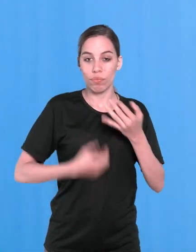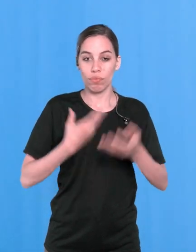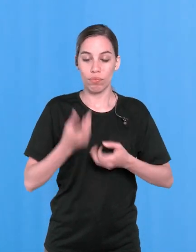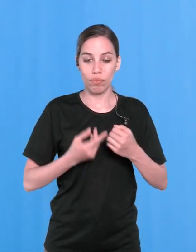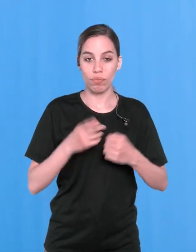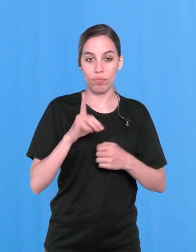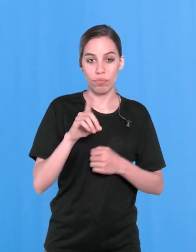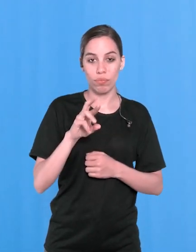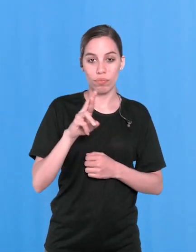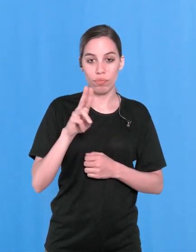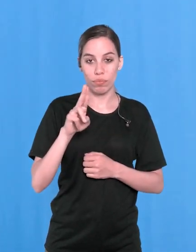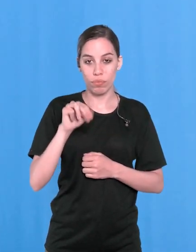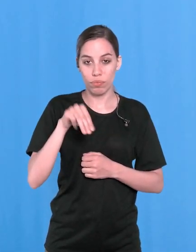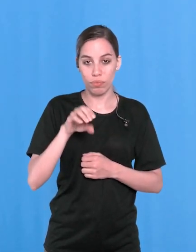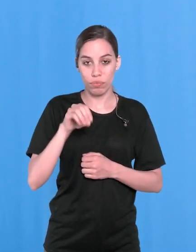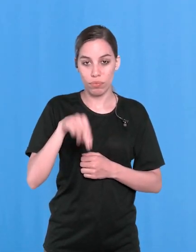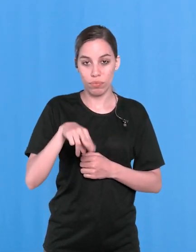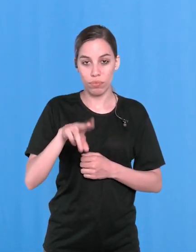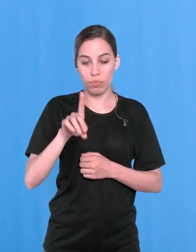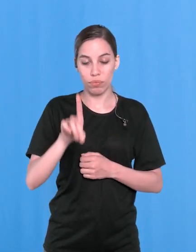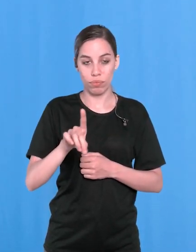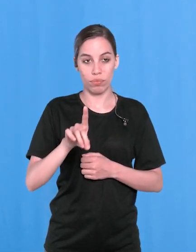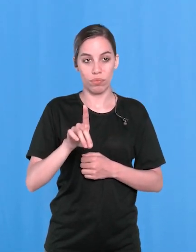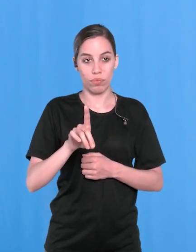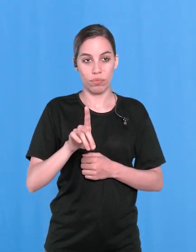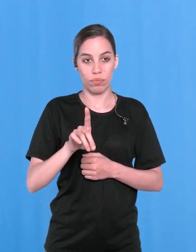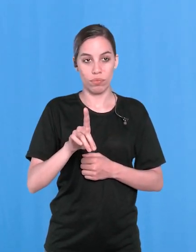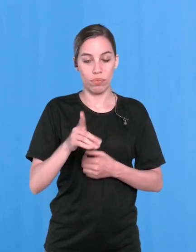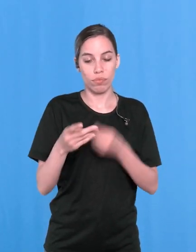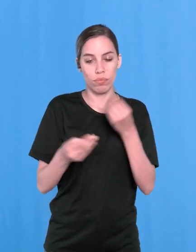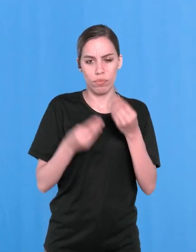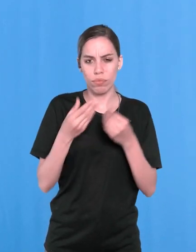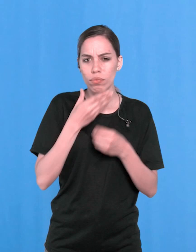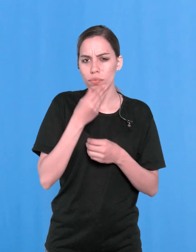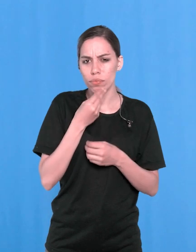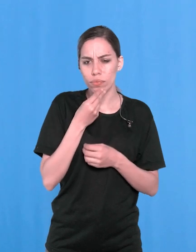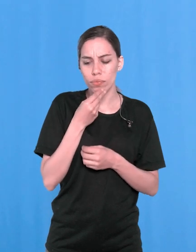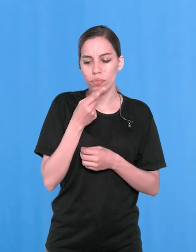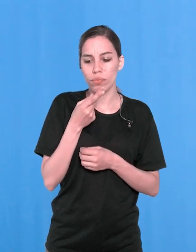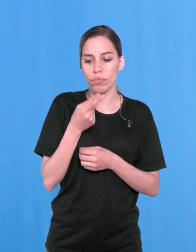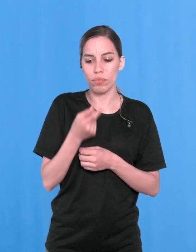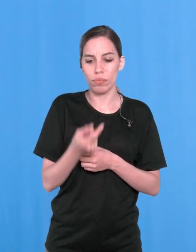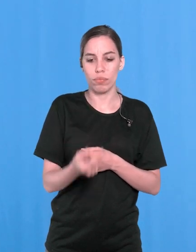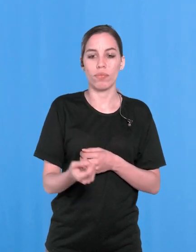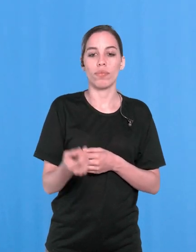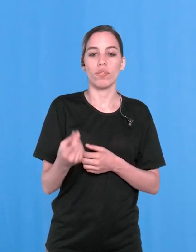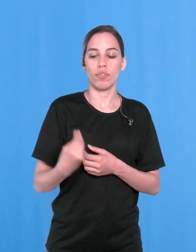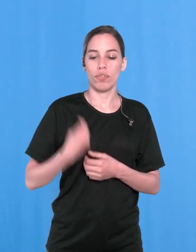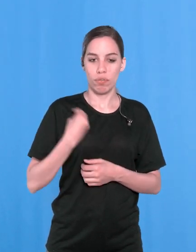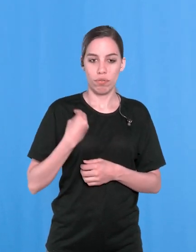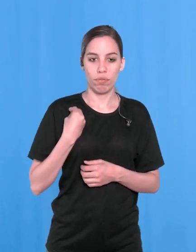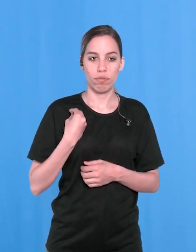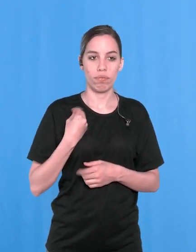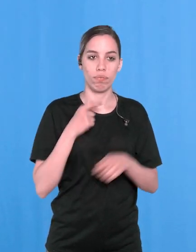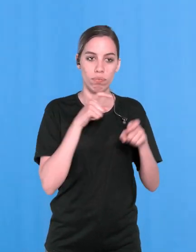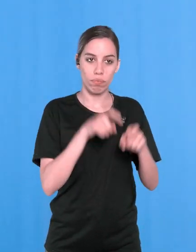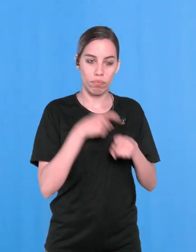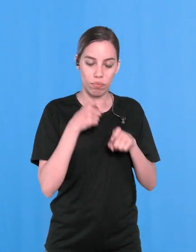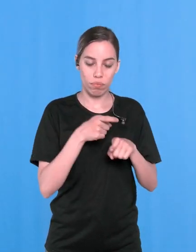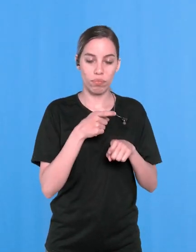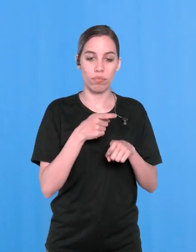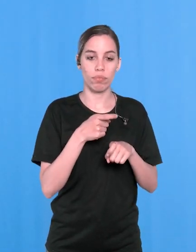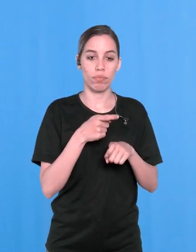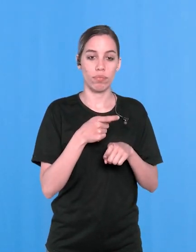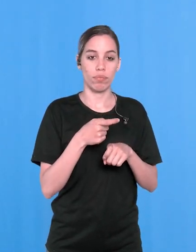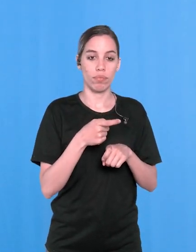nas raízes dele também ali do interior, né? Da zona rural e traz o boi,